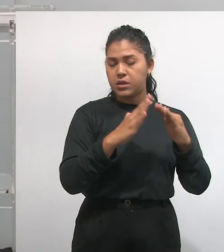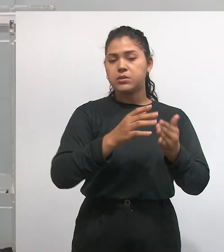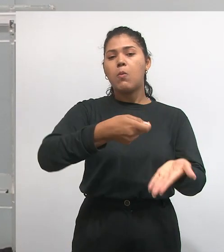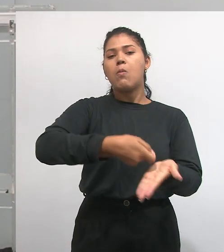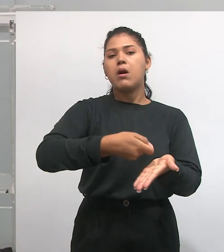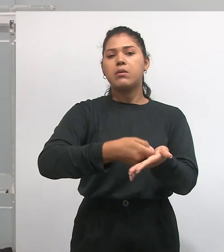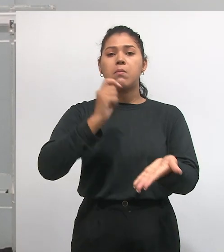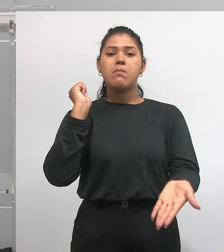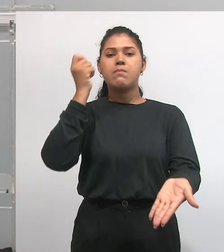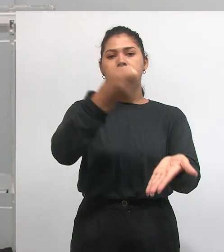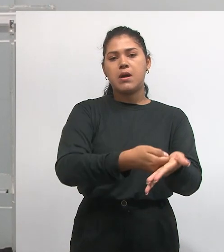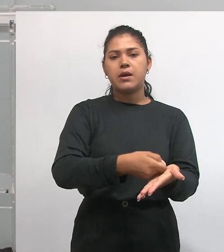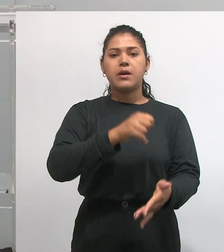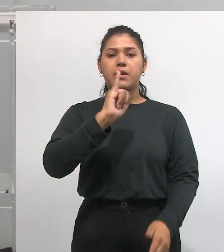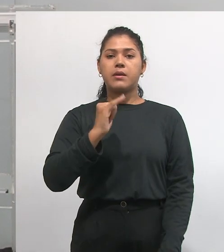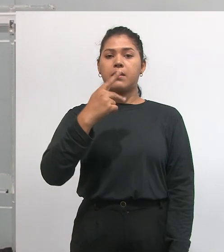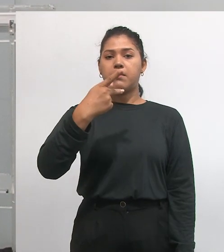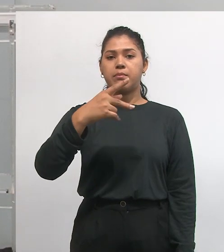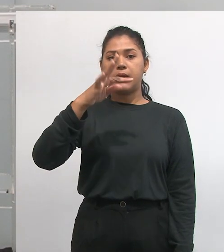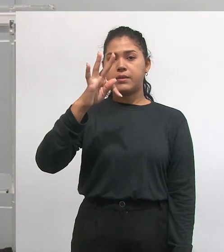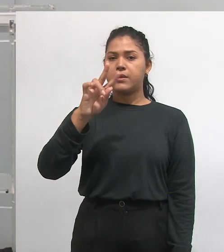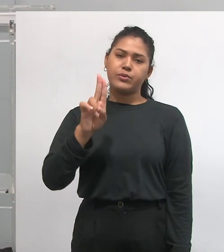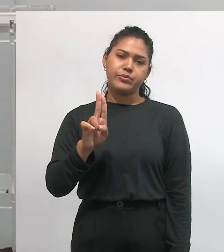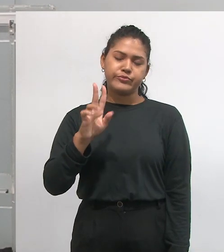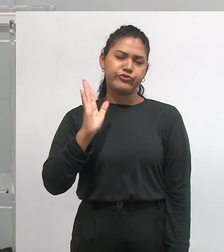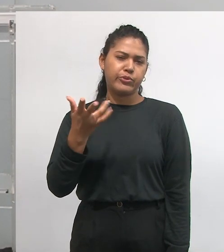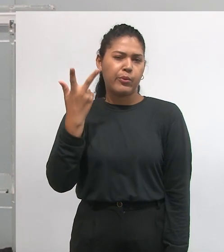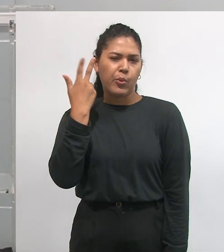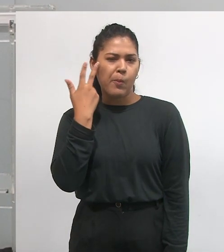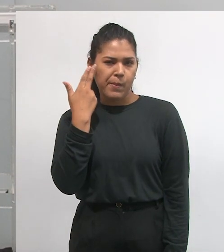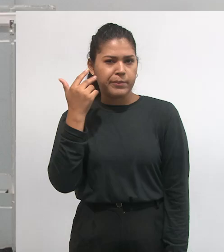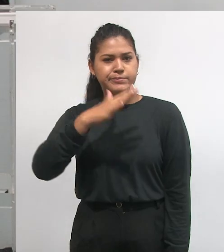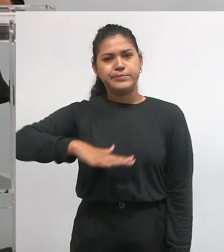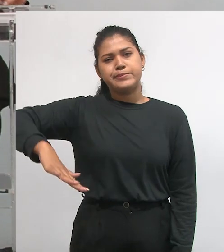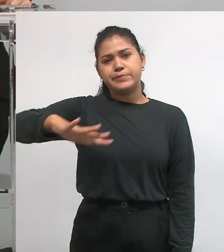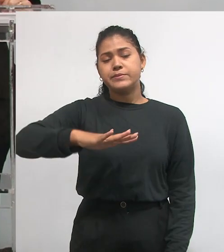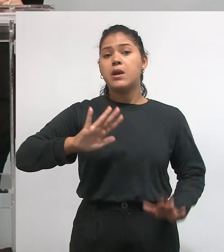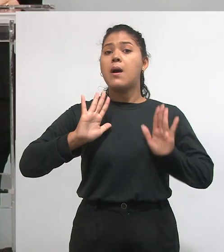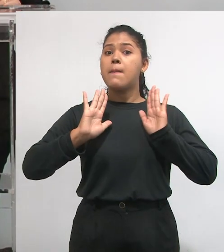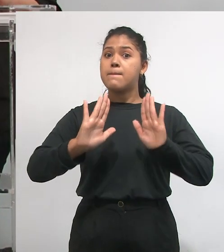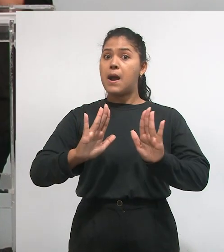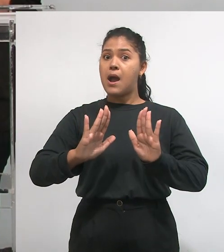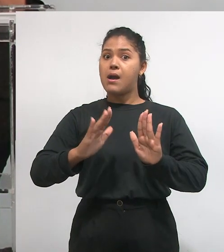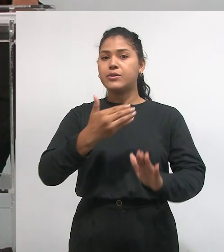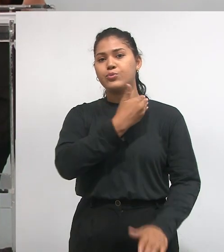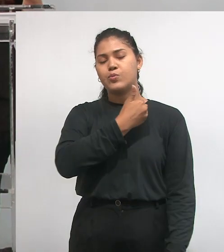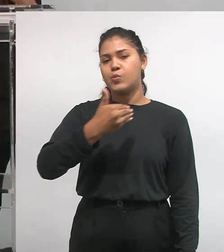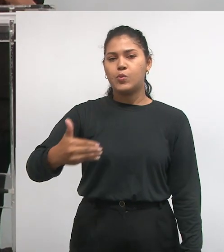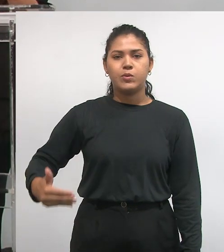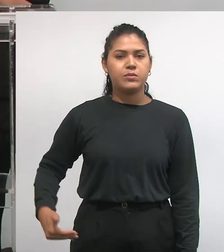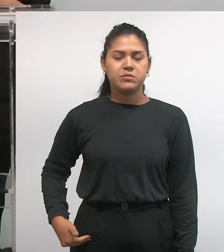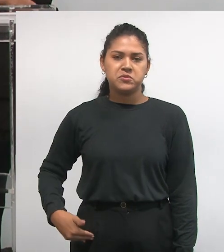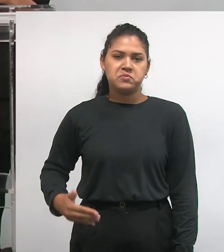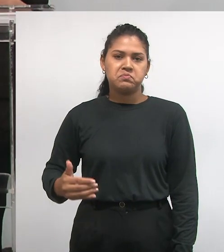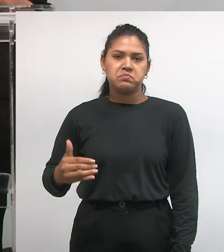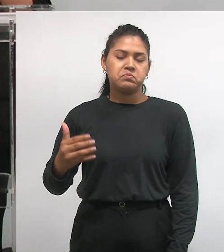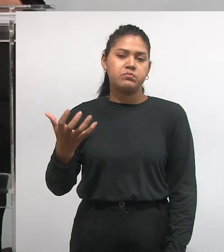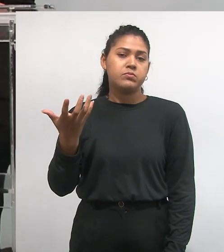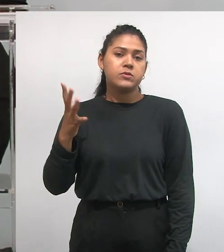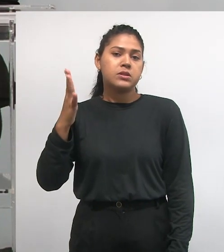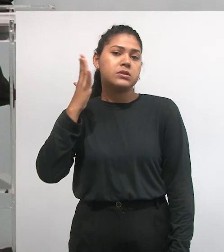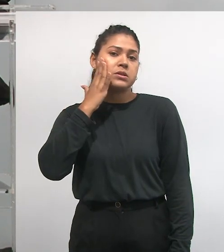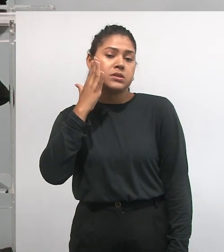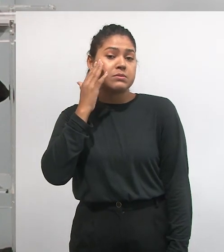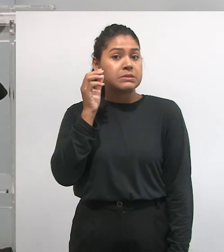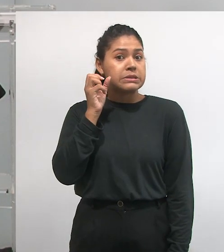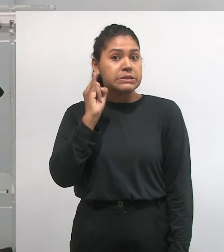pagamento do IPTU. Eu acredito que isso seja muito comum. Mas para o poder público, para o fisco, não importa se você